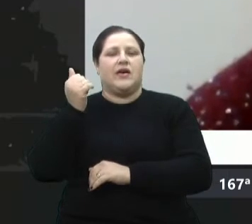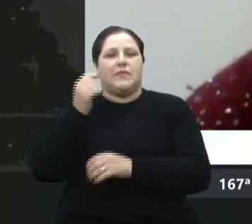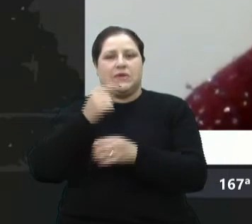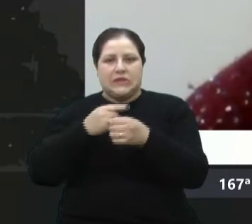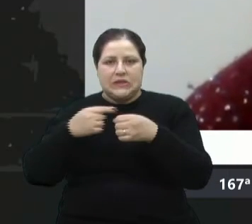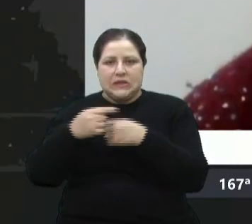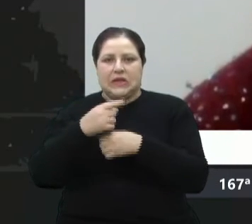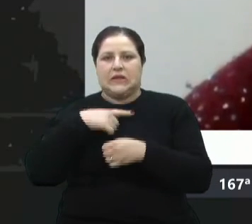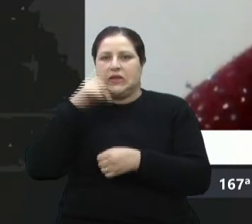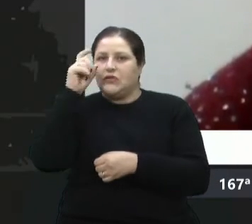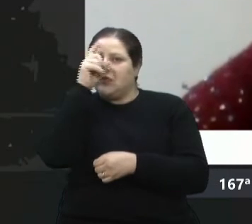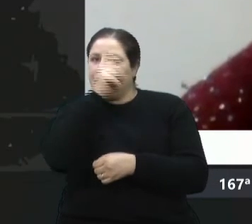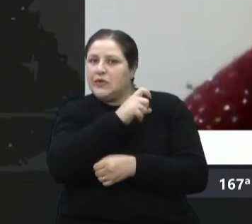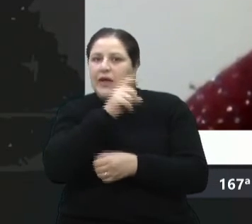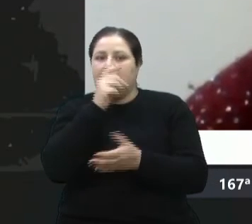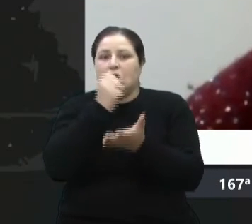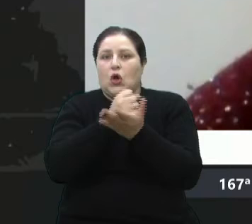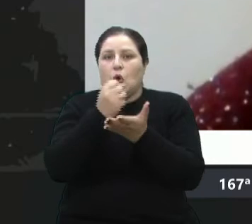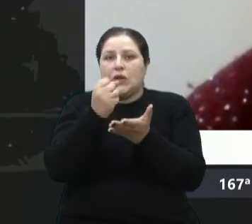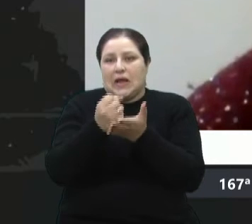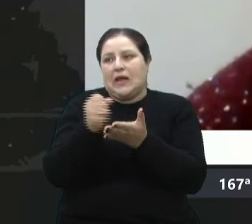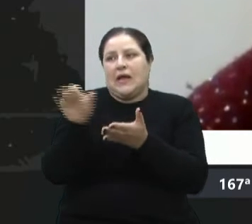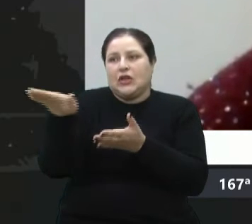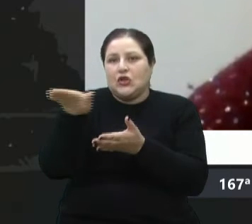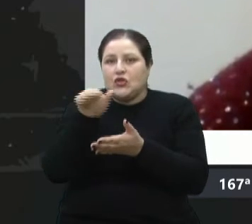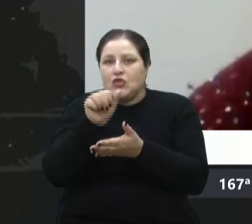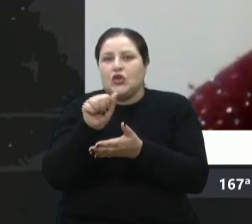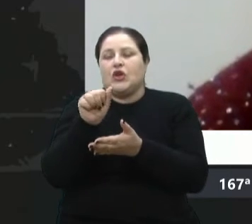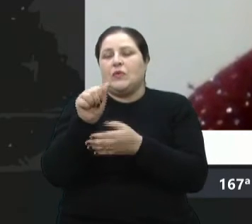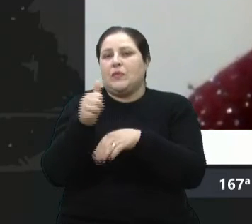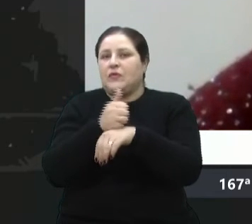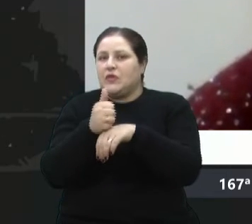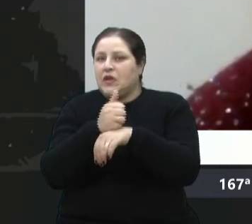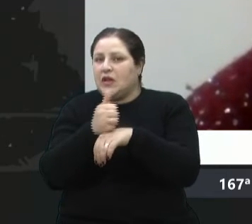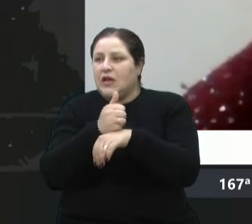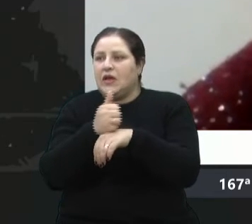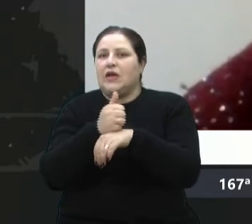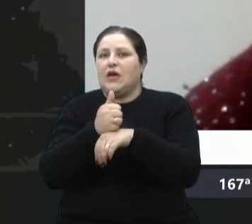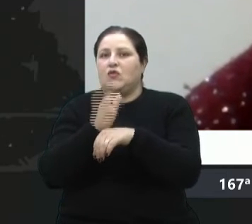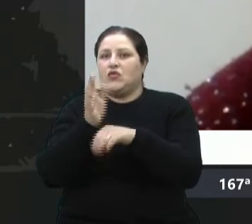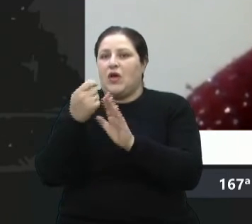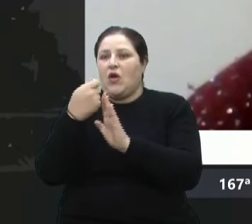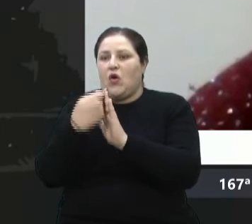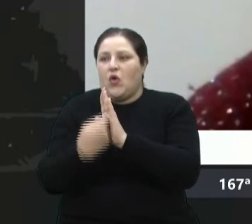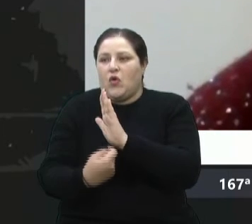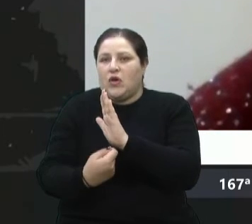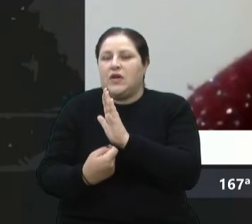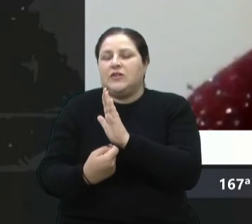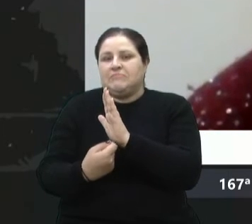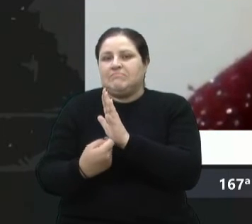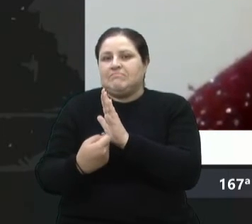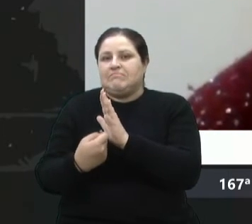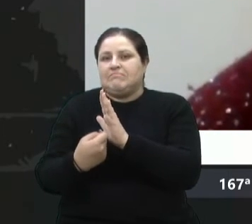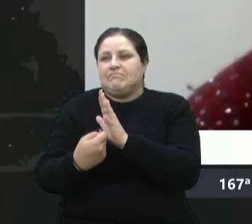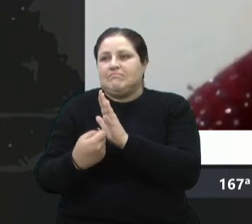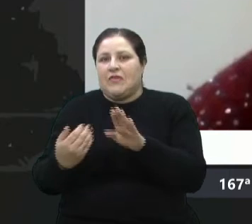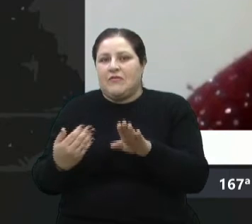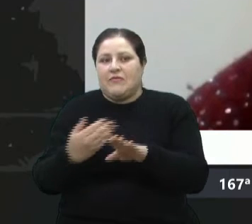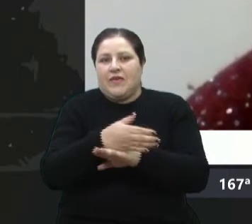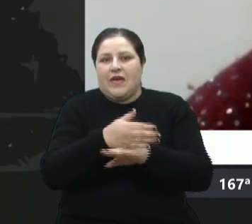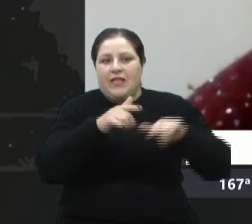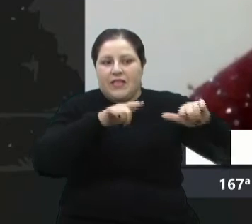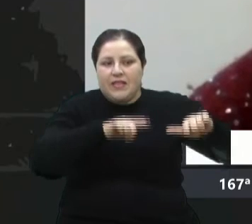de contratar ou de chamar profissionais concursados para essas